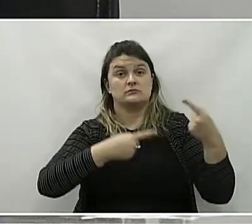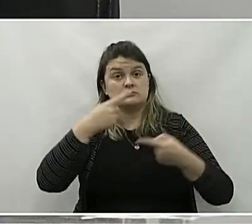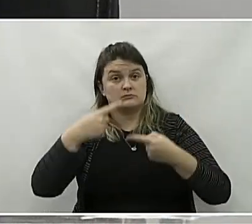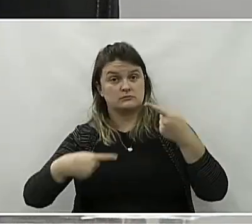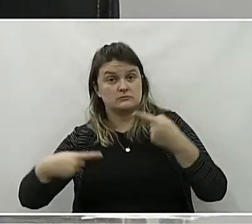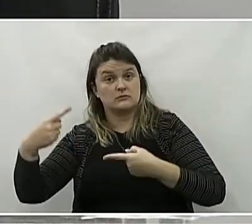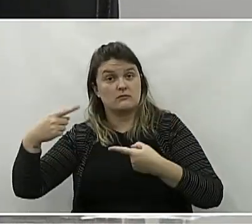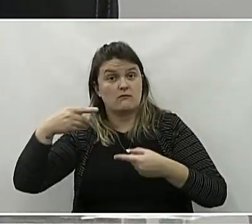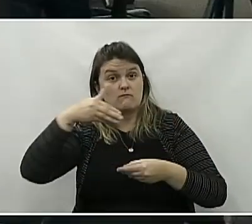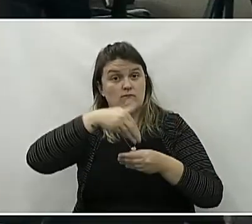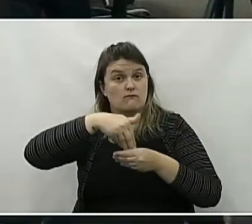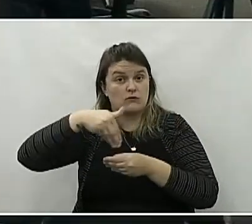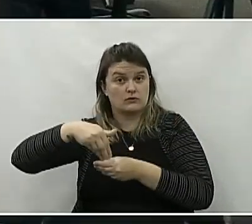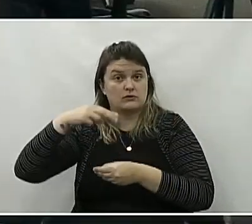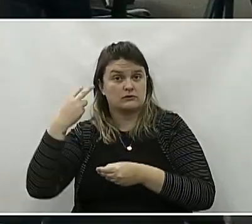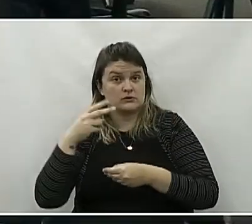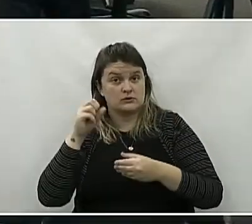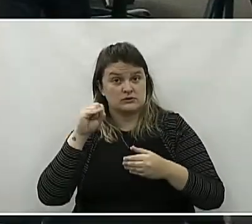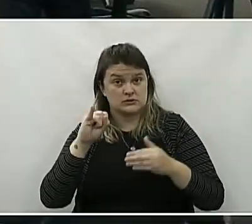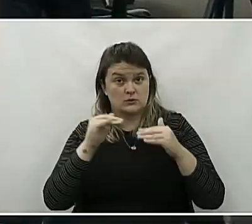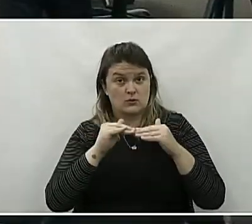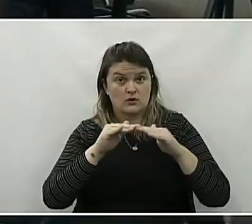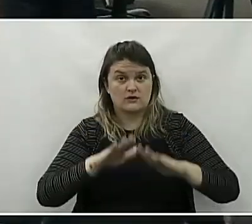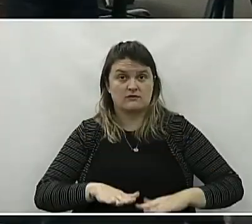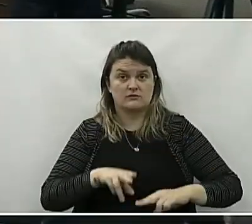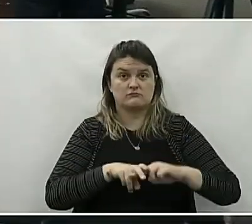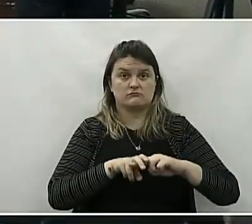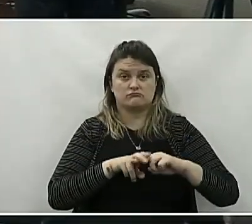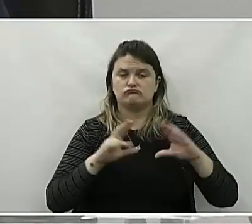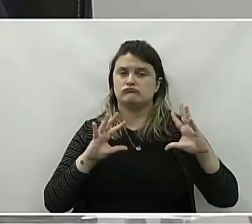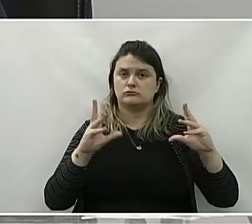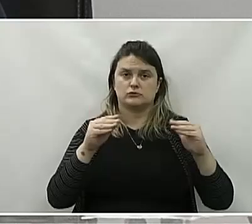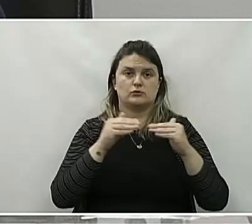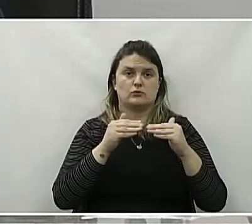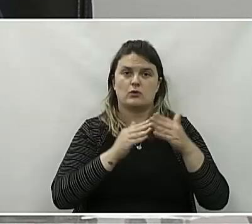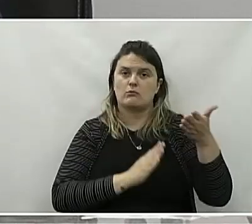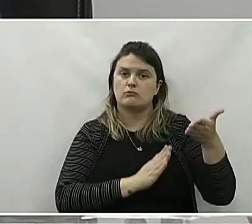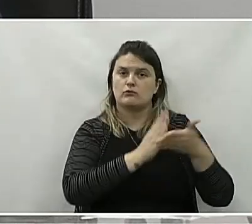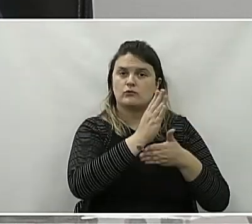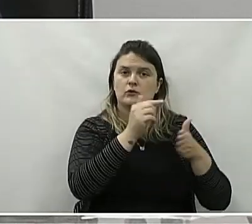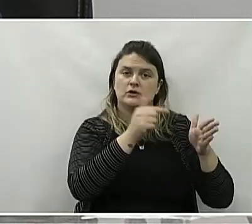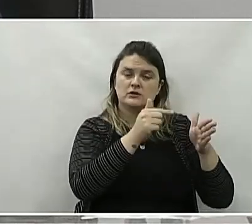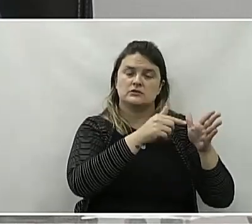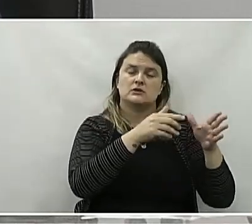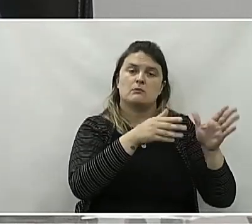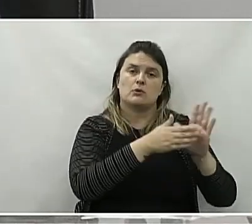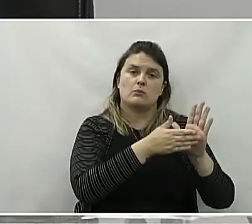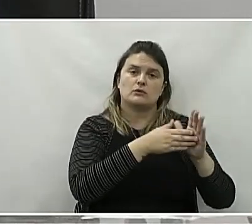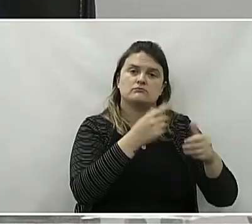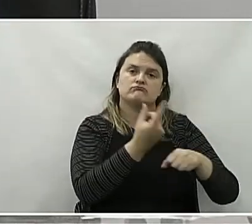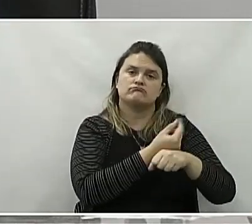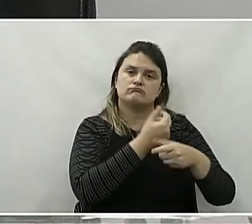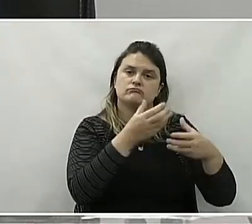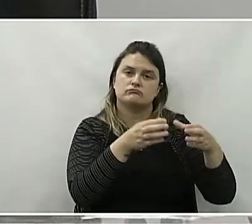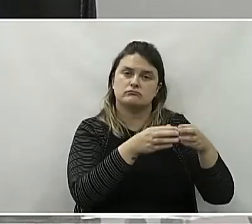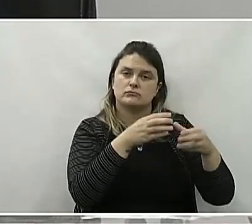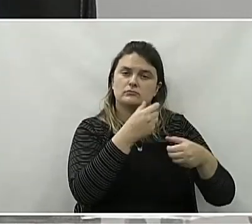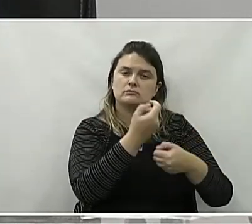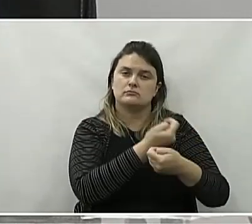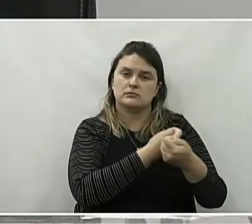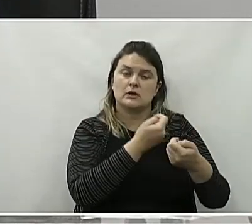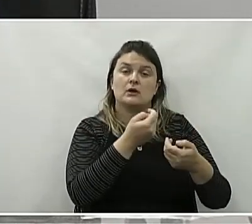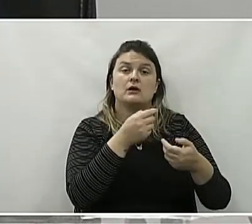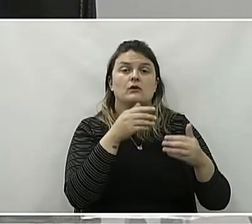em votação, senhores vereadores, que aprovam, permaneçam como estão. Está aprovado o parecer fundamentado da Comissão de Finanças, Orçamento e Patrimônio,